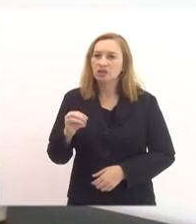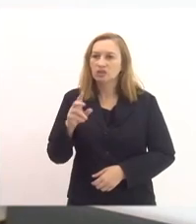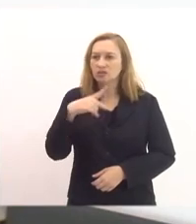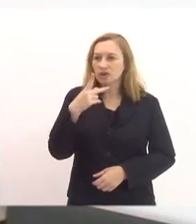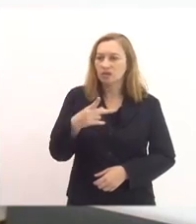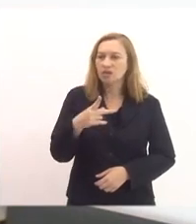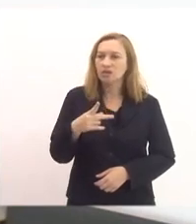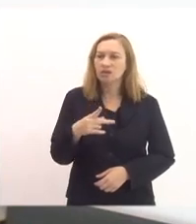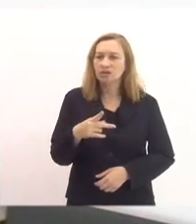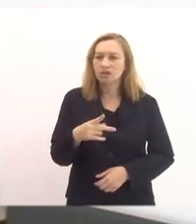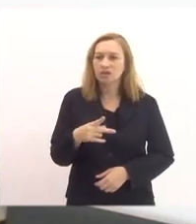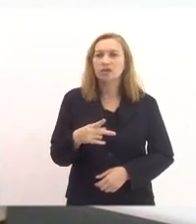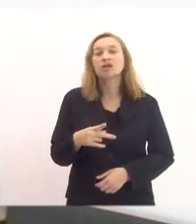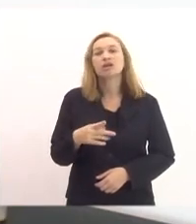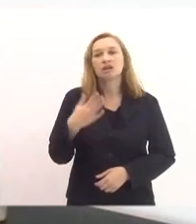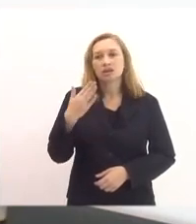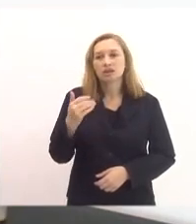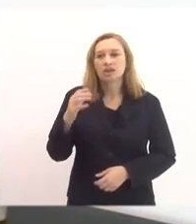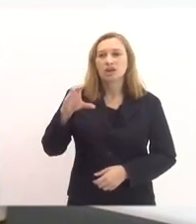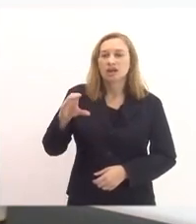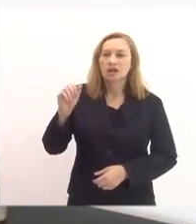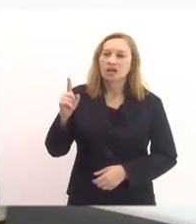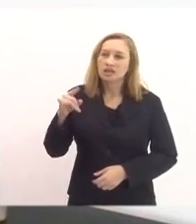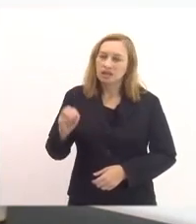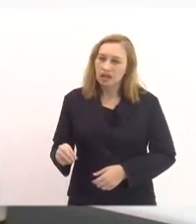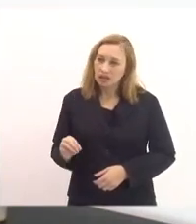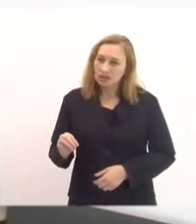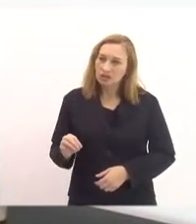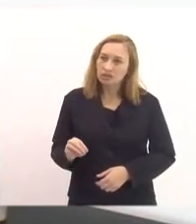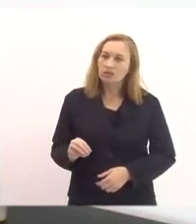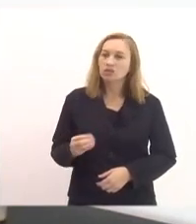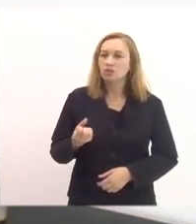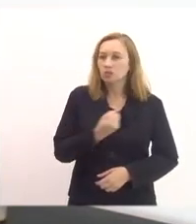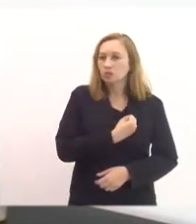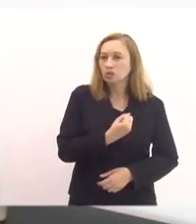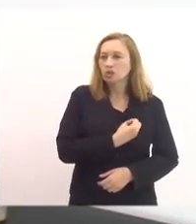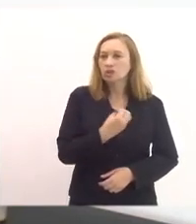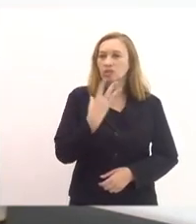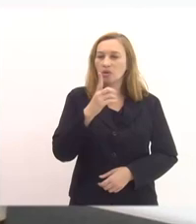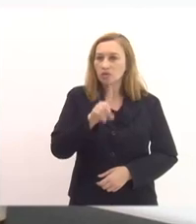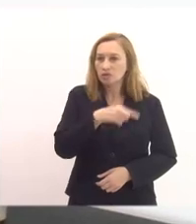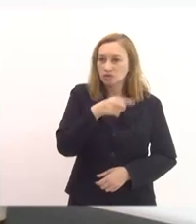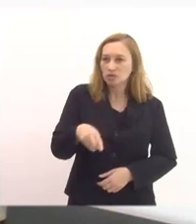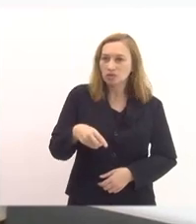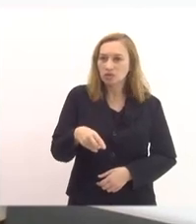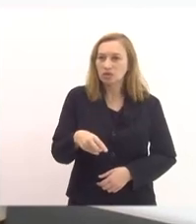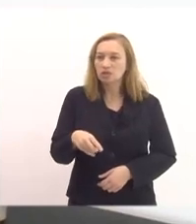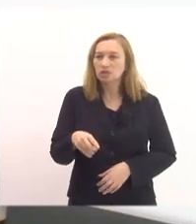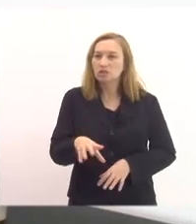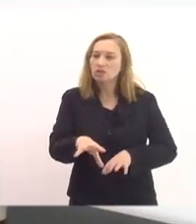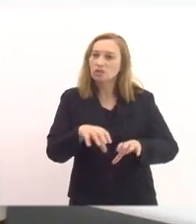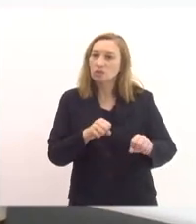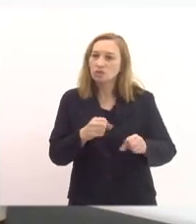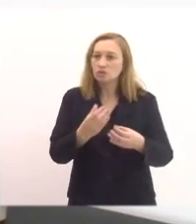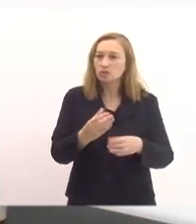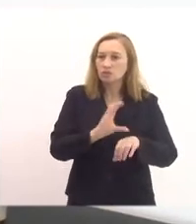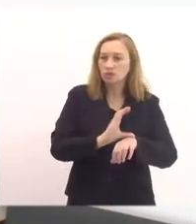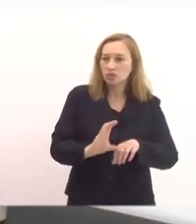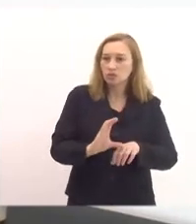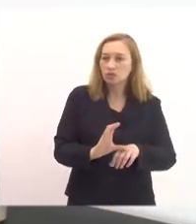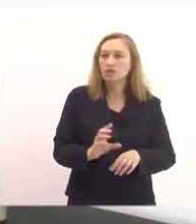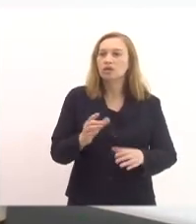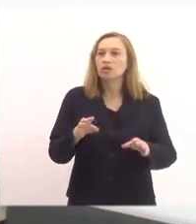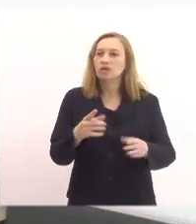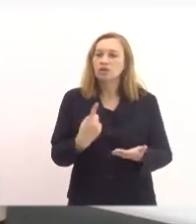que candidato, e tinha ciência que candidatos com notas classificatórias foram excluídos do curso de formação. Ficou acordado de, numa